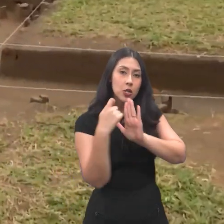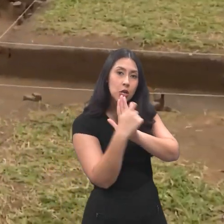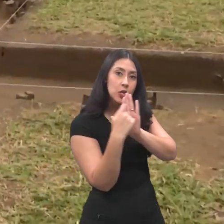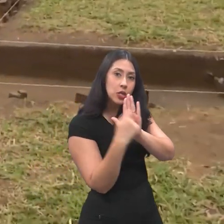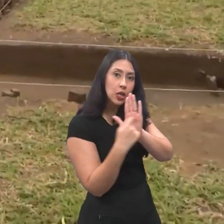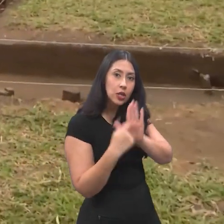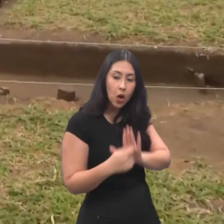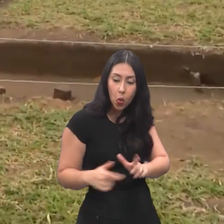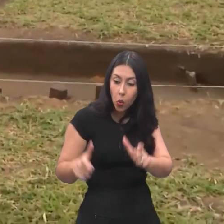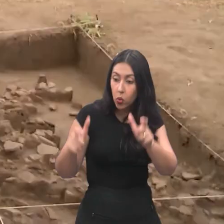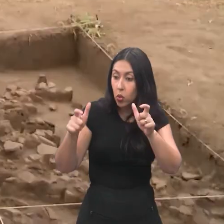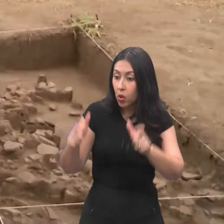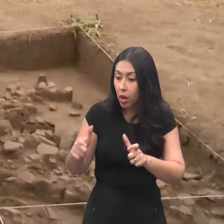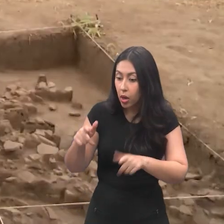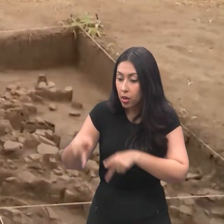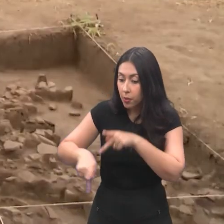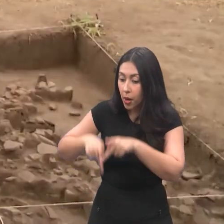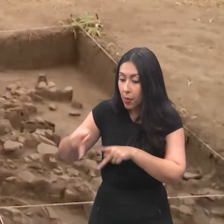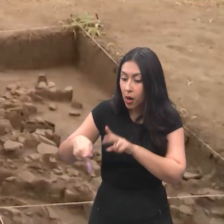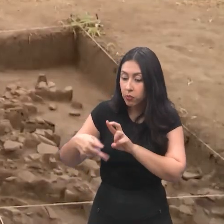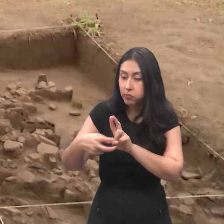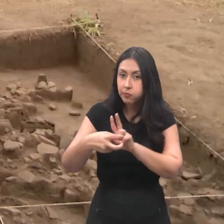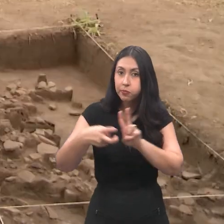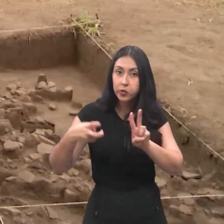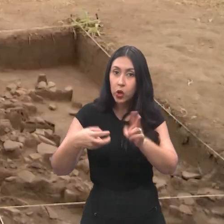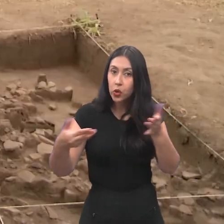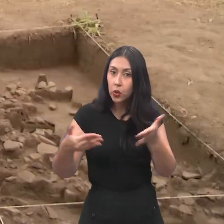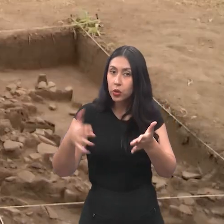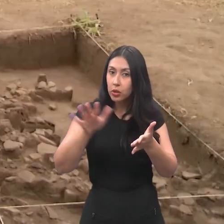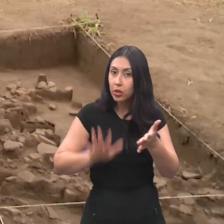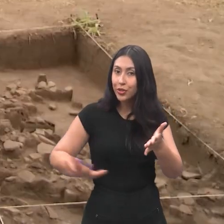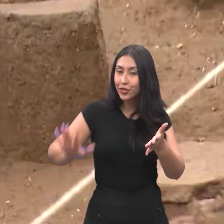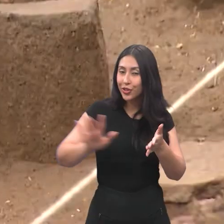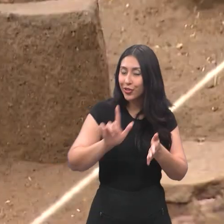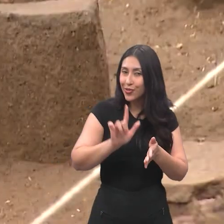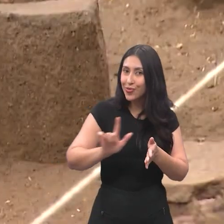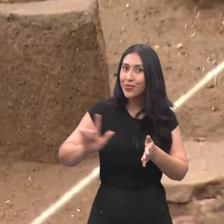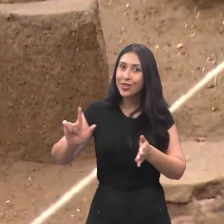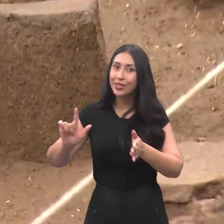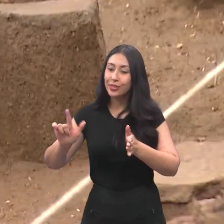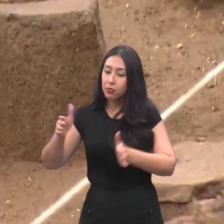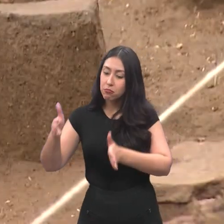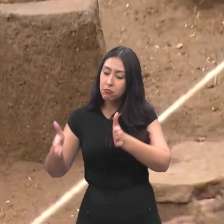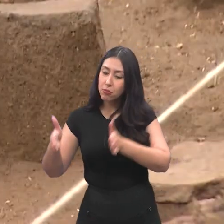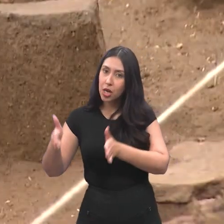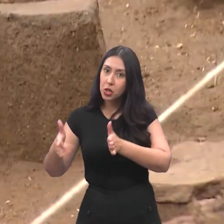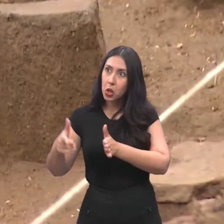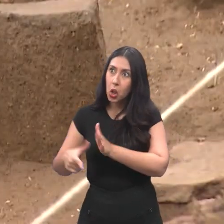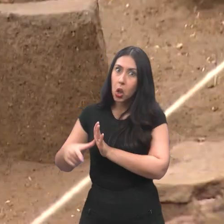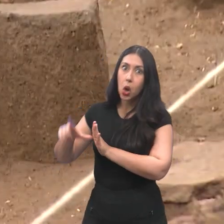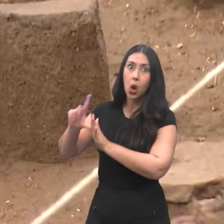registro de um assentamento indígena, onde hoje é a região leste de São José, é um recorte do período pré-colonial por